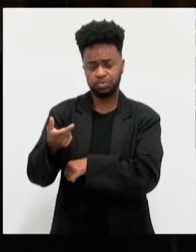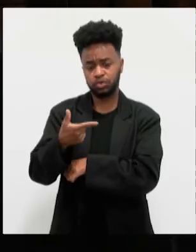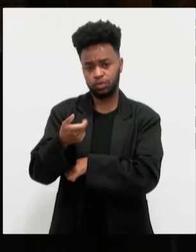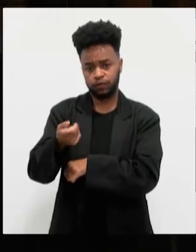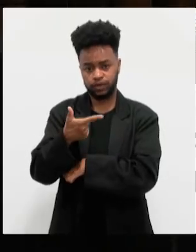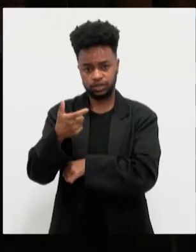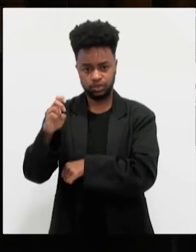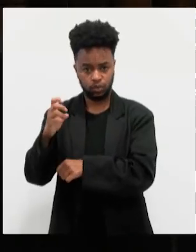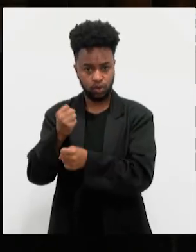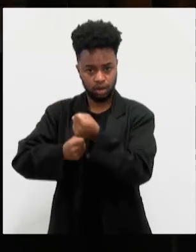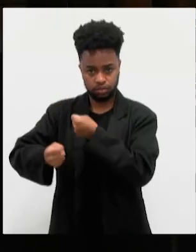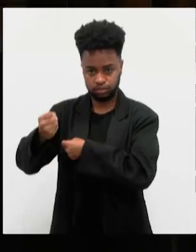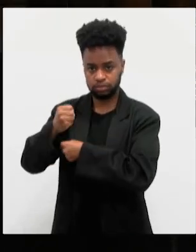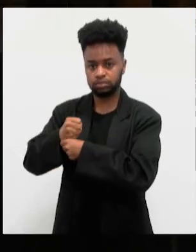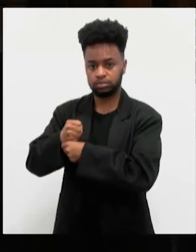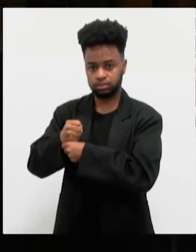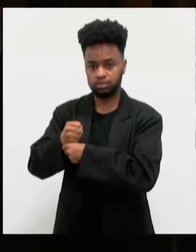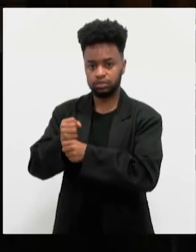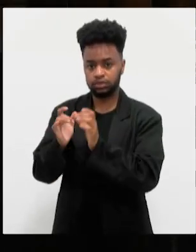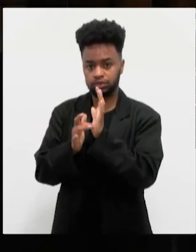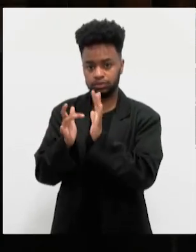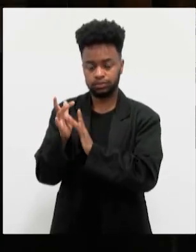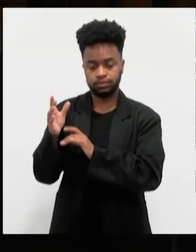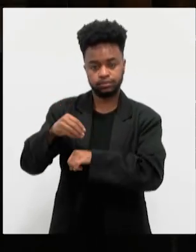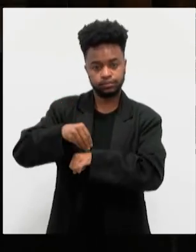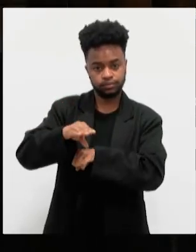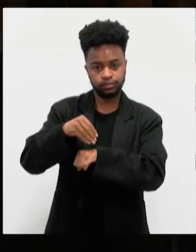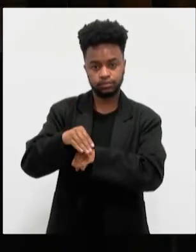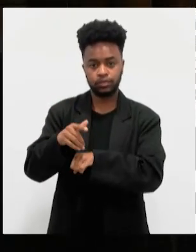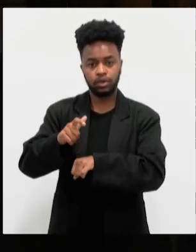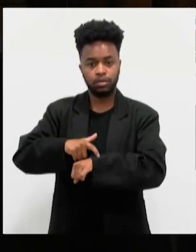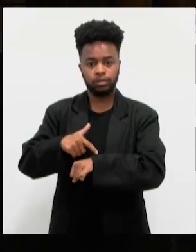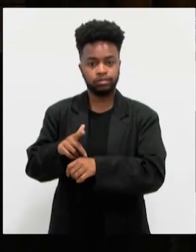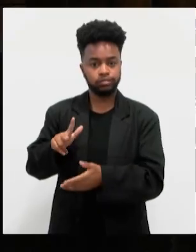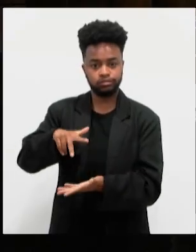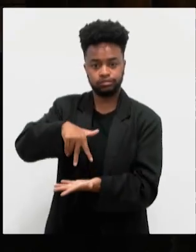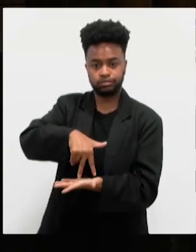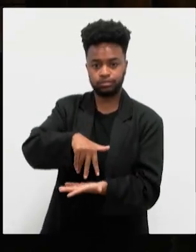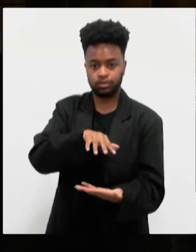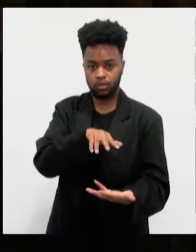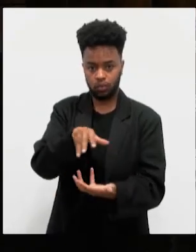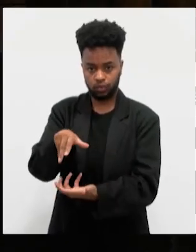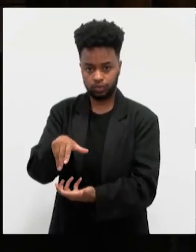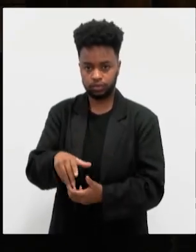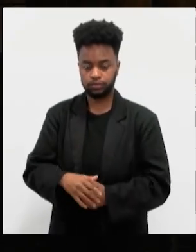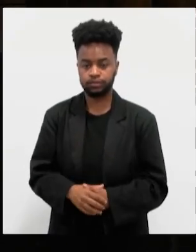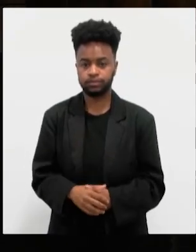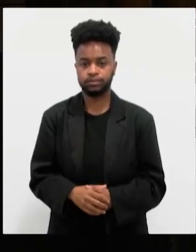2025 anos atrás, Jesus Cristo, quando esteve na face da terra, né?